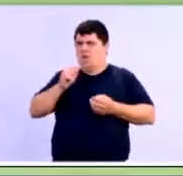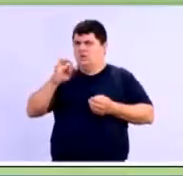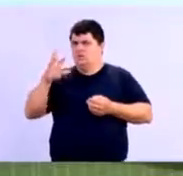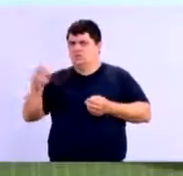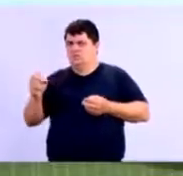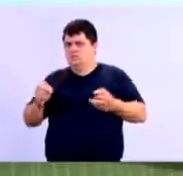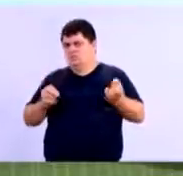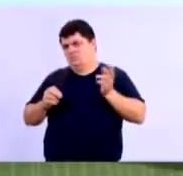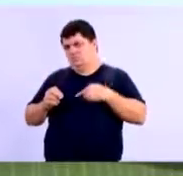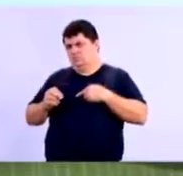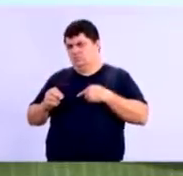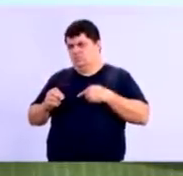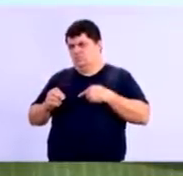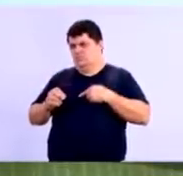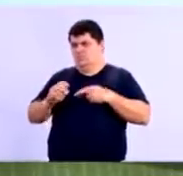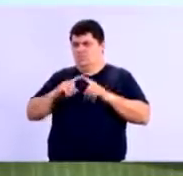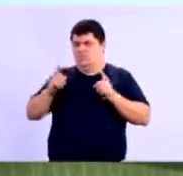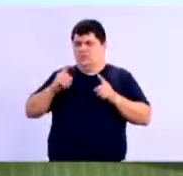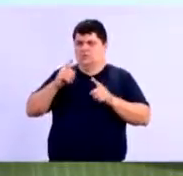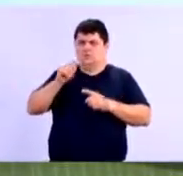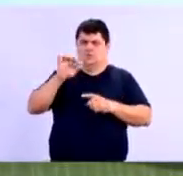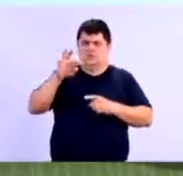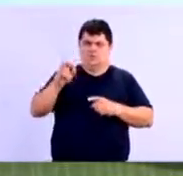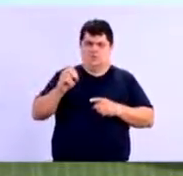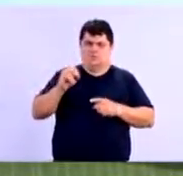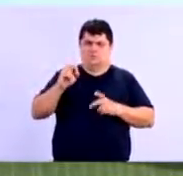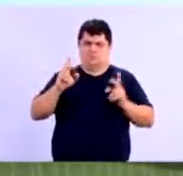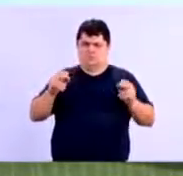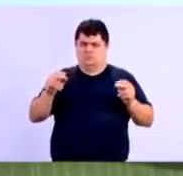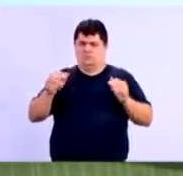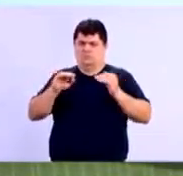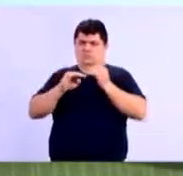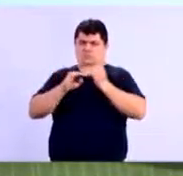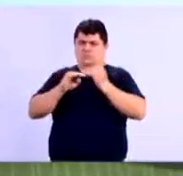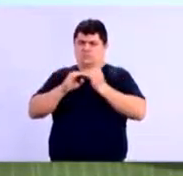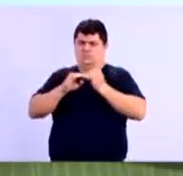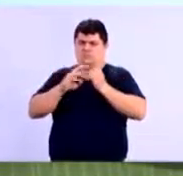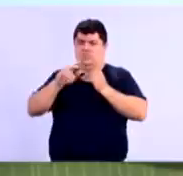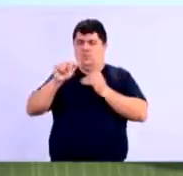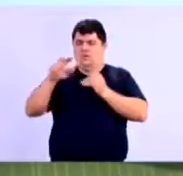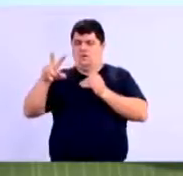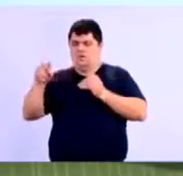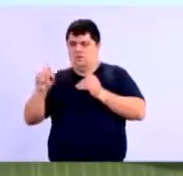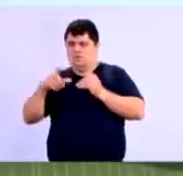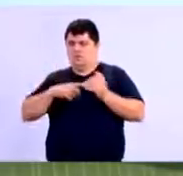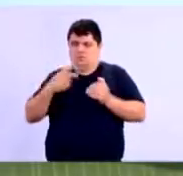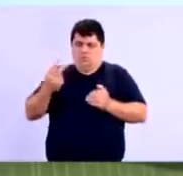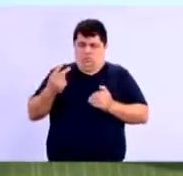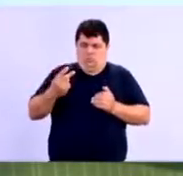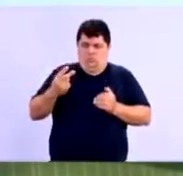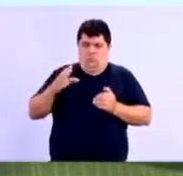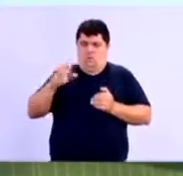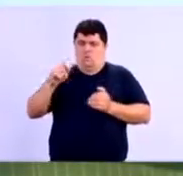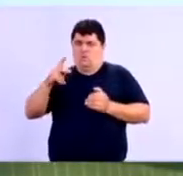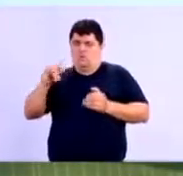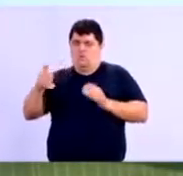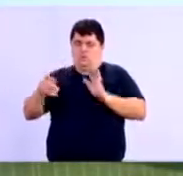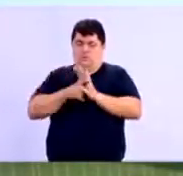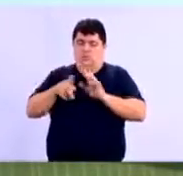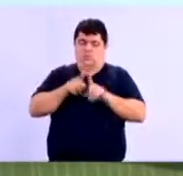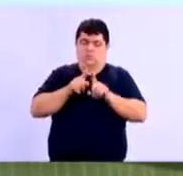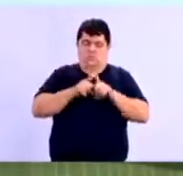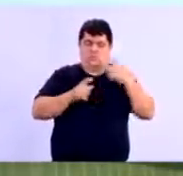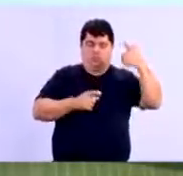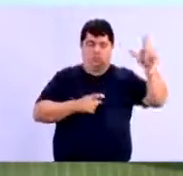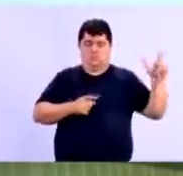ativo gera de retorno. Mas meus ativos e o capital próprio não é a mesma coisa? Não. Os meus ativos têm duas origens, o capital próprio e o capital de terceiro.